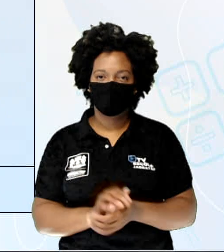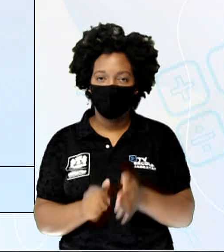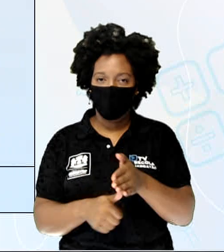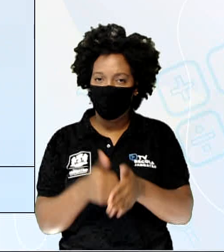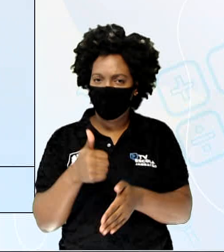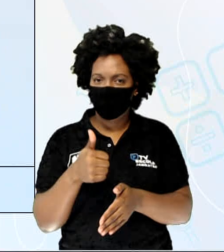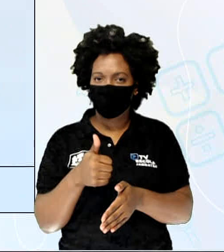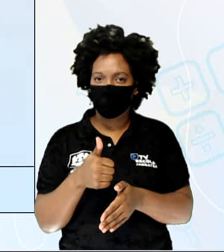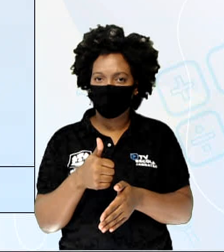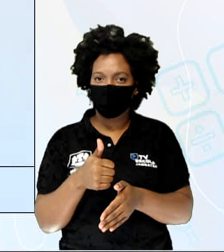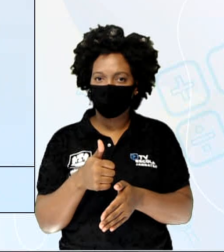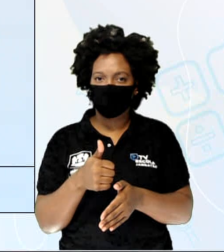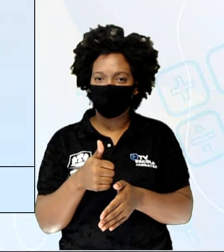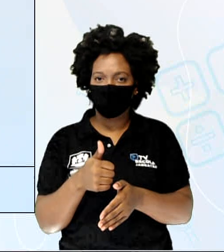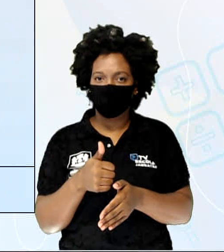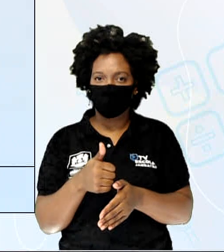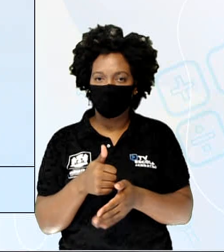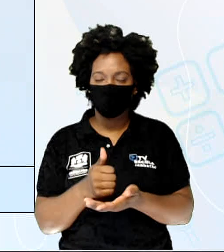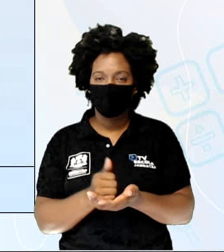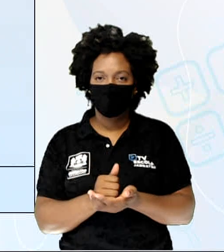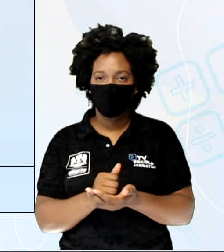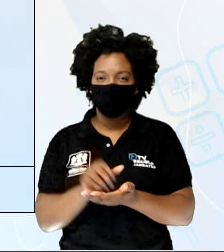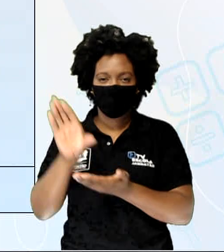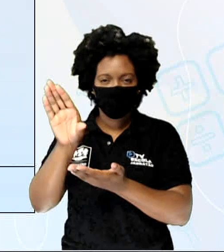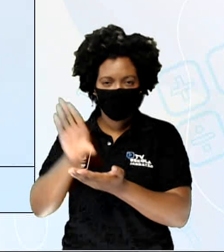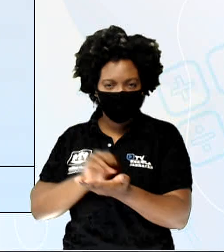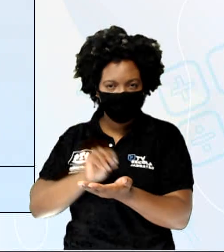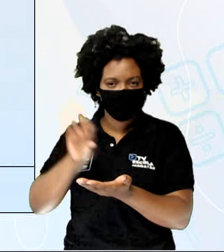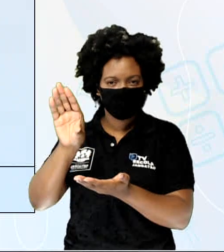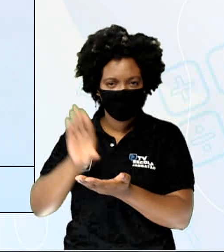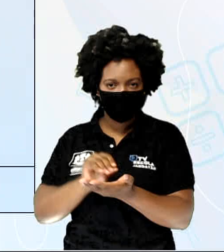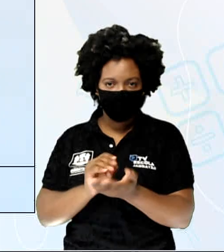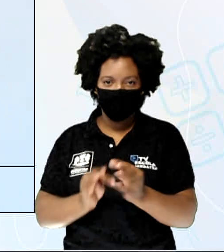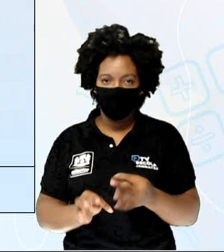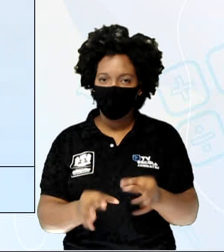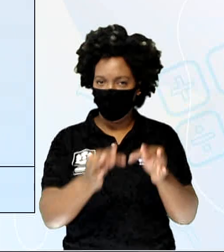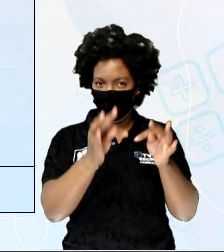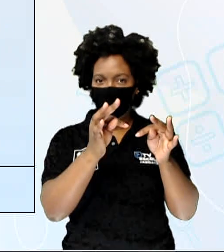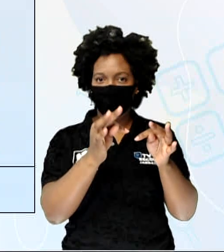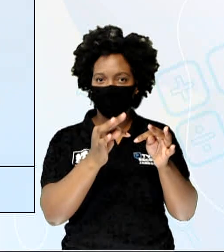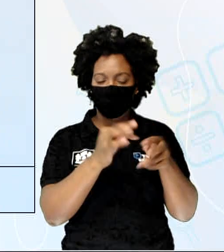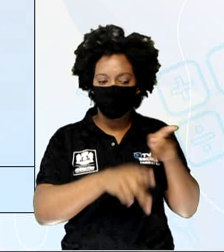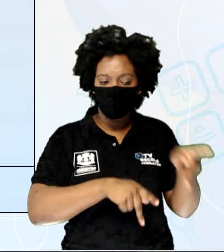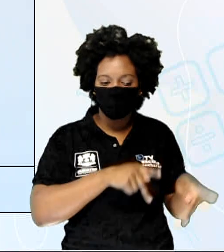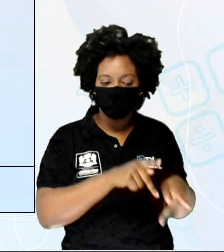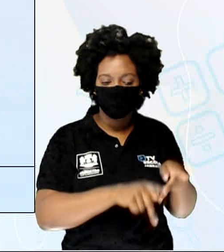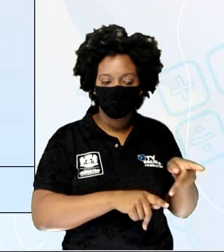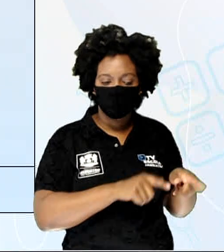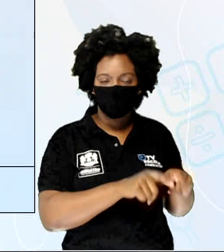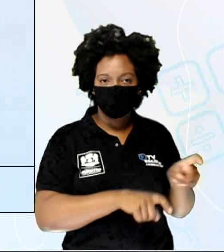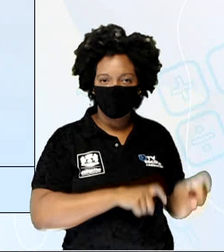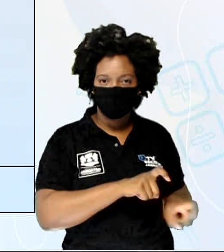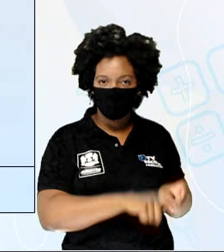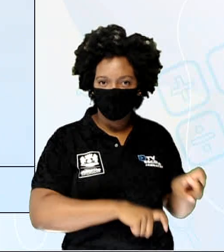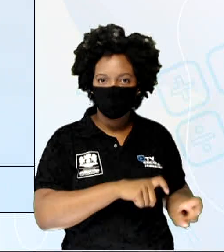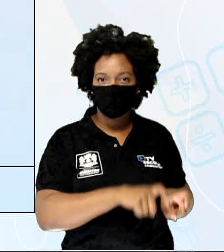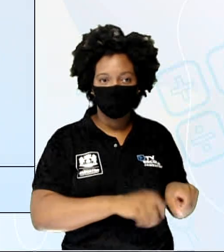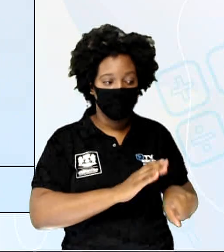Primeiro, eles são importadores de tecnologia. A agricultura é predominante nesses